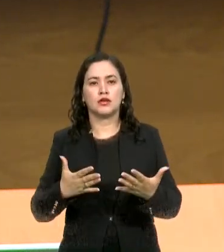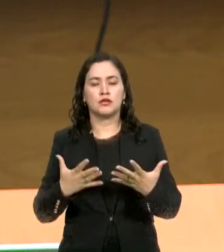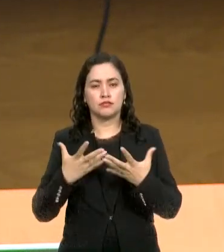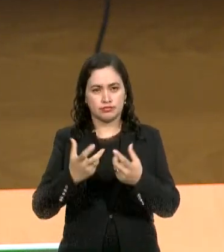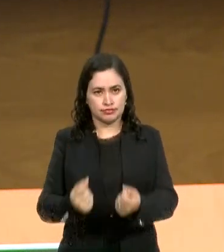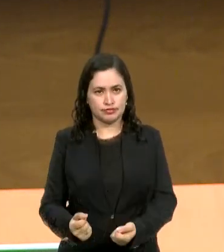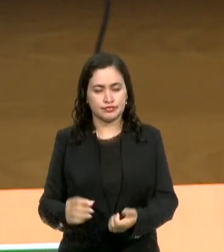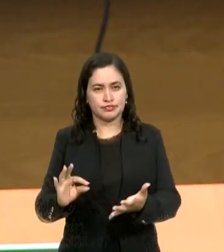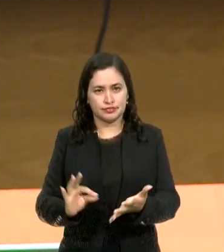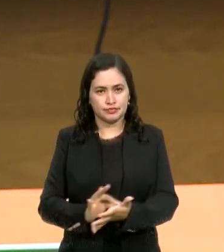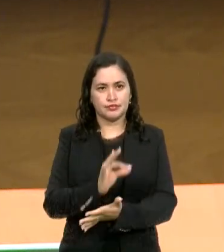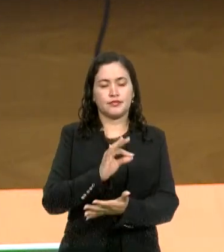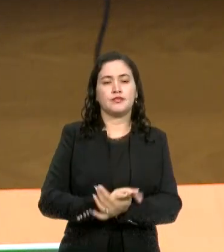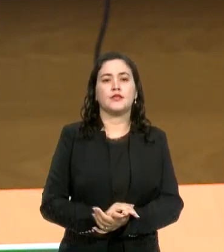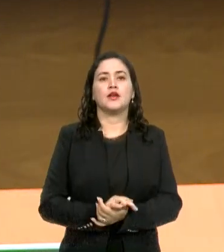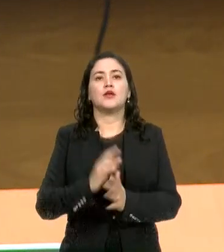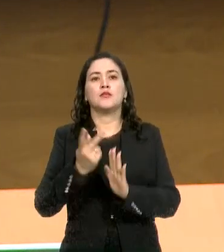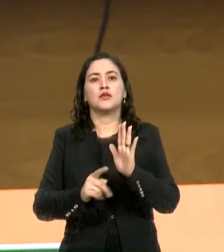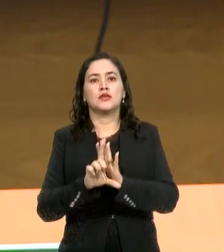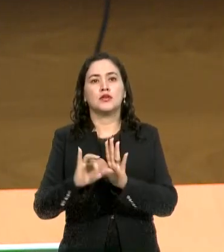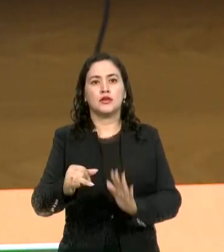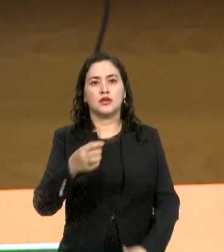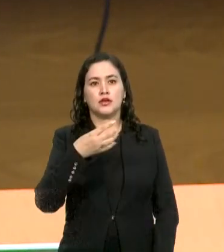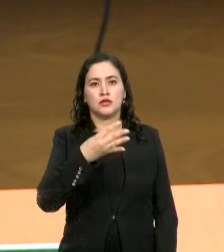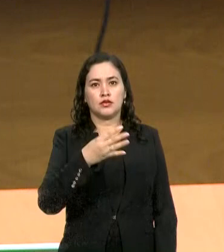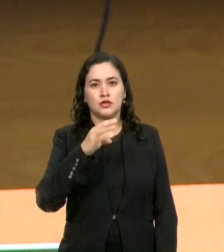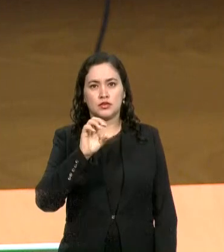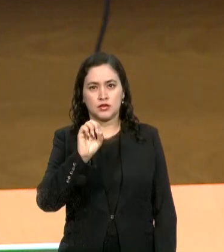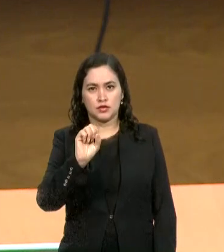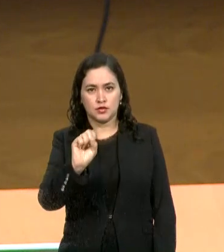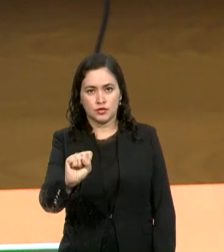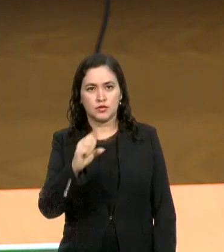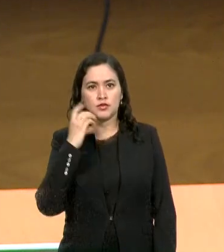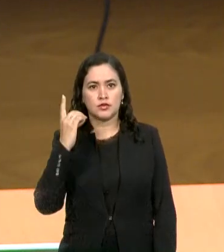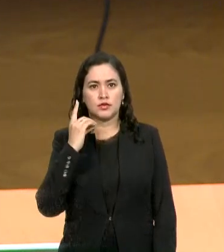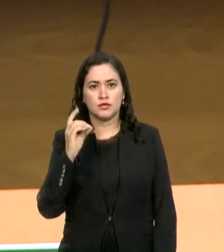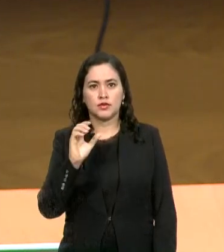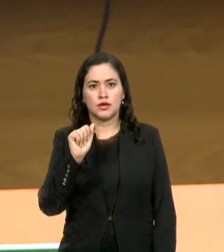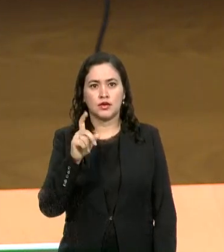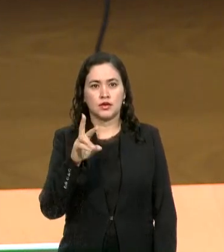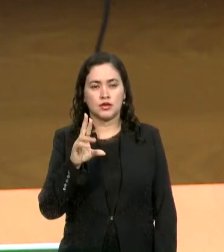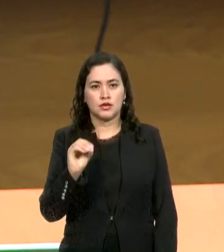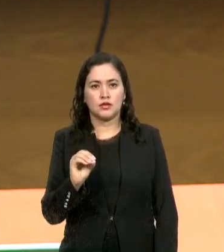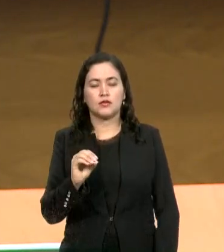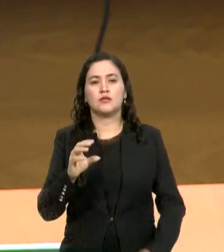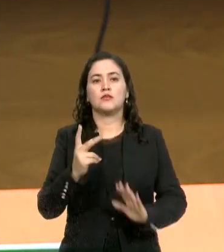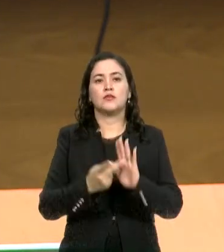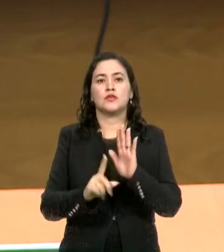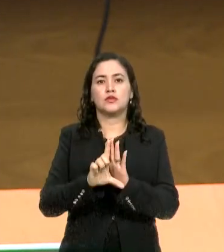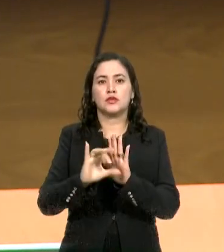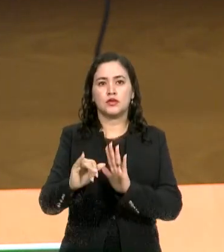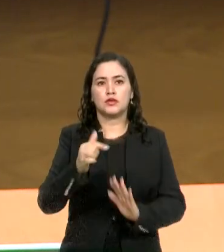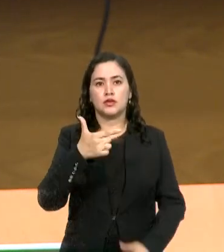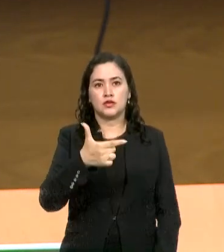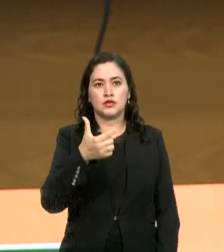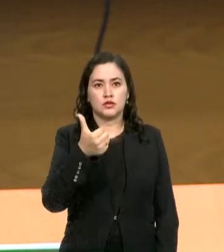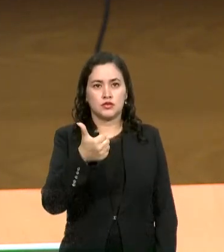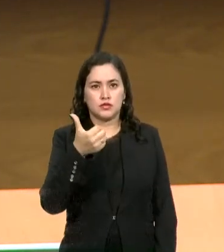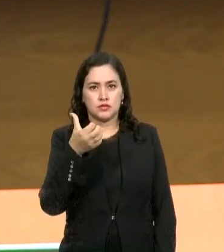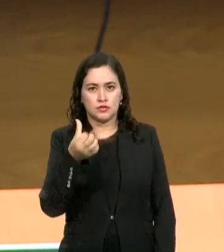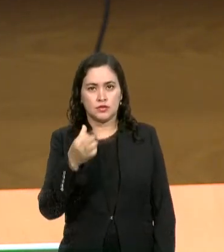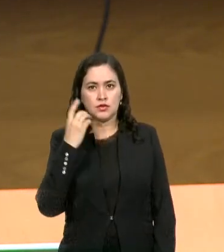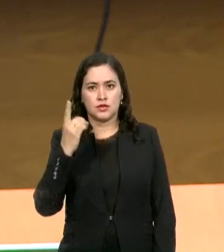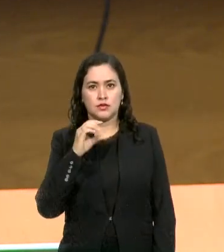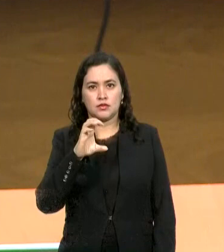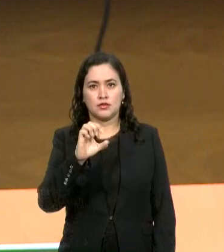Cunha. Projeto de lei 250, de autoria do deputado Janaína Ramos. E projeto de lei 354, de autoria do